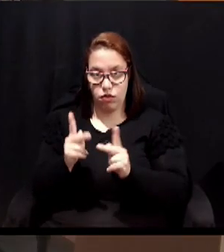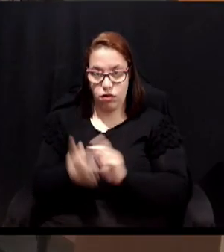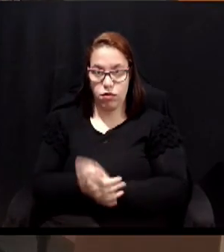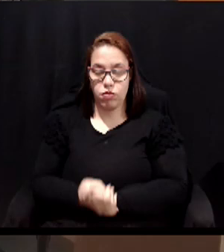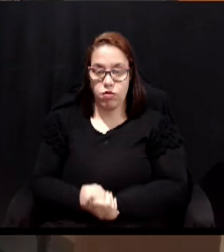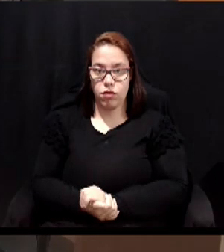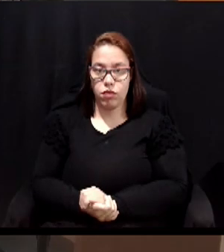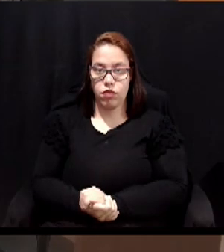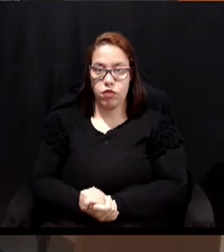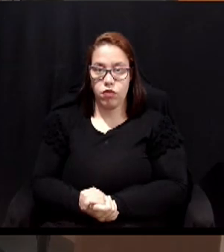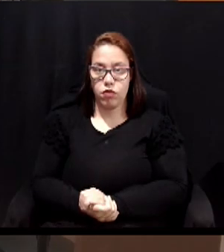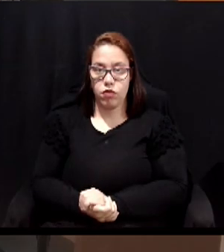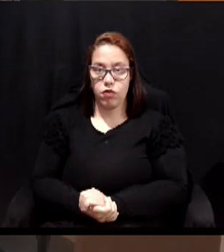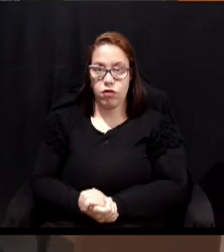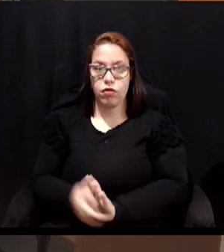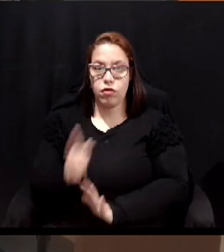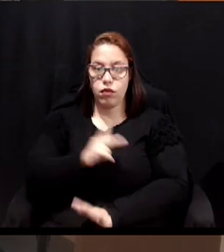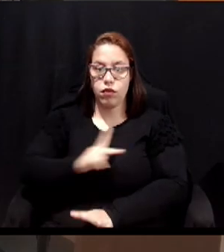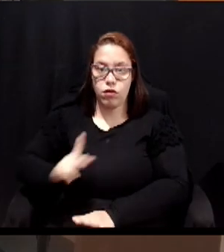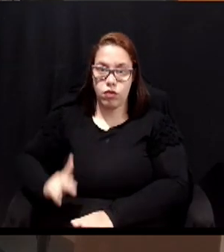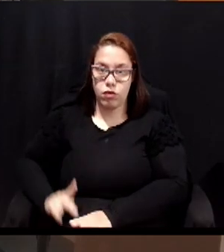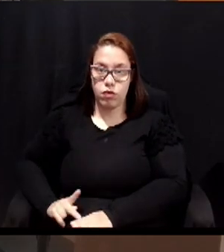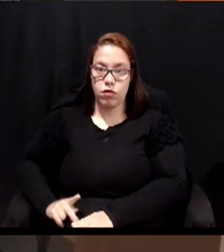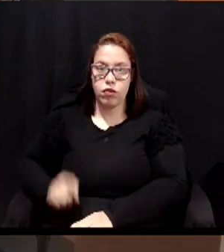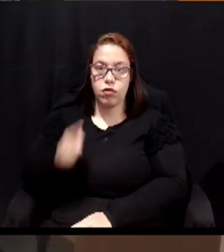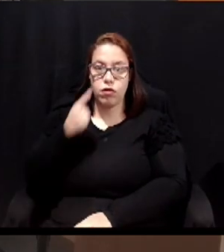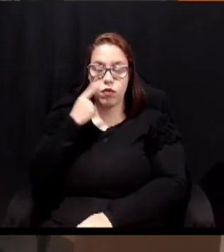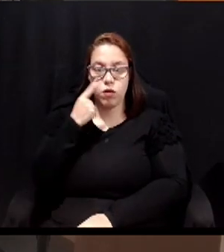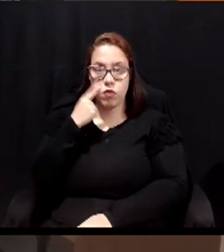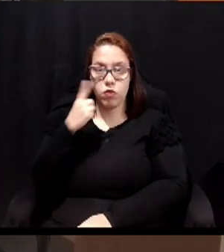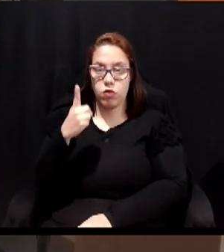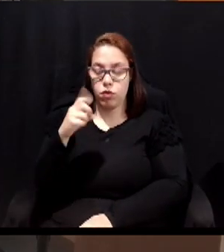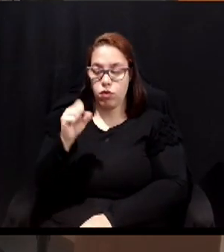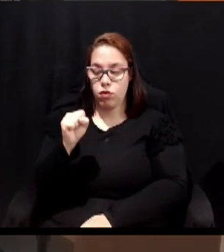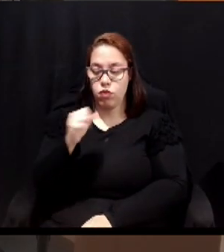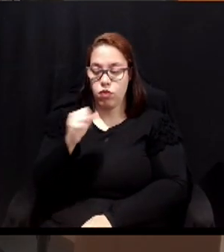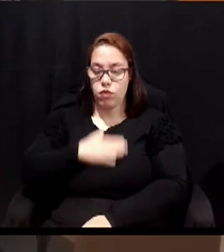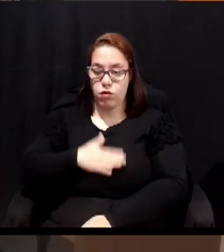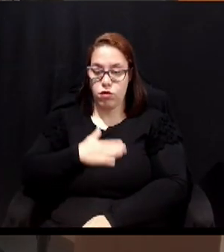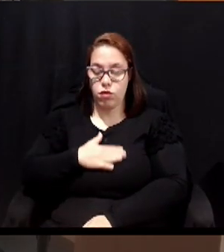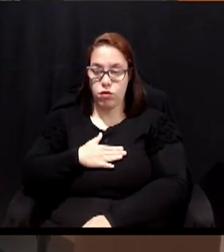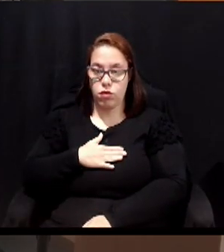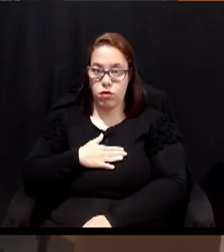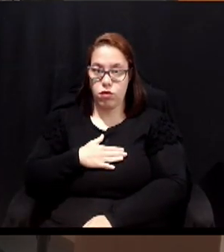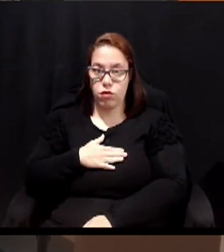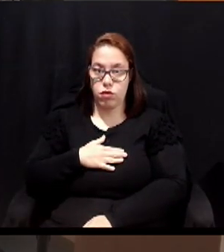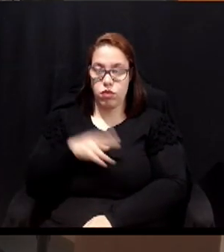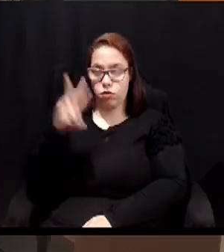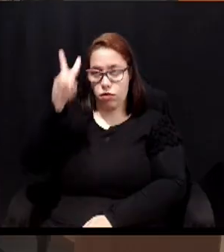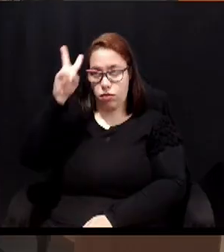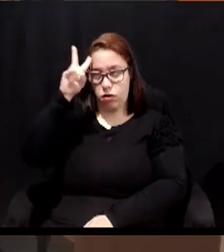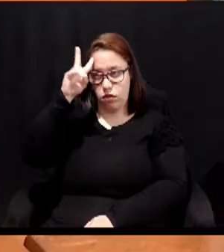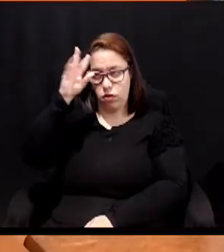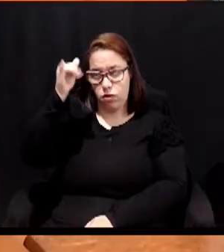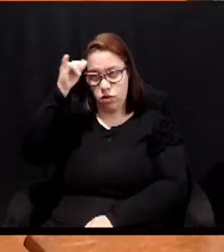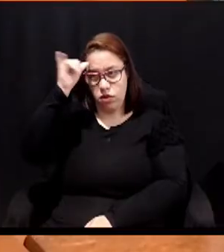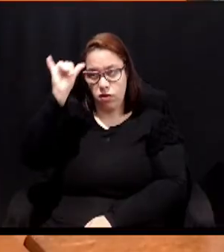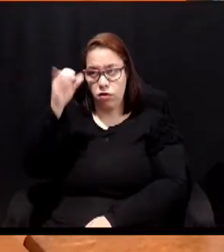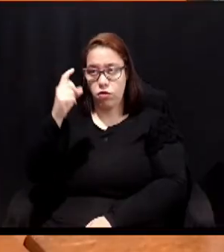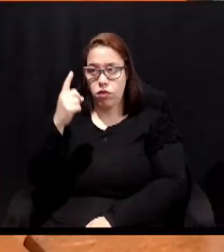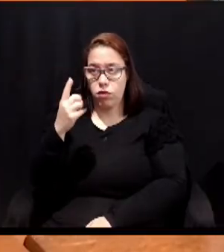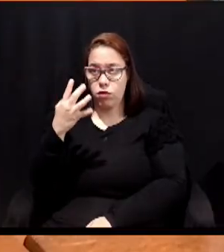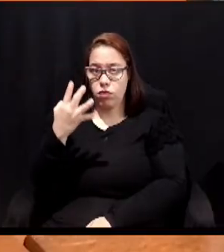Aqui, presidente, a gente viu aqui que 18 de agosto, que é uma segunda-feira, está previsto 14 horas